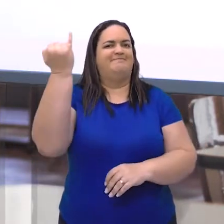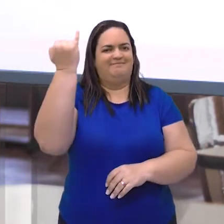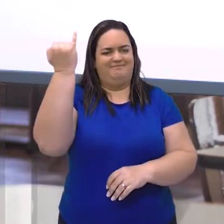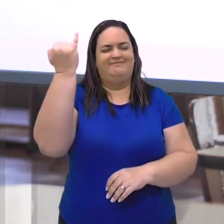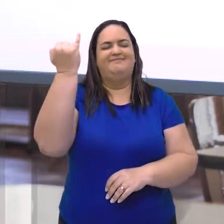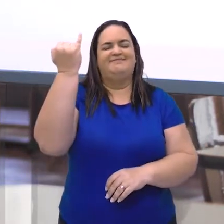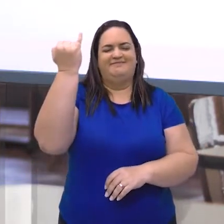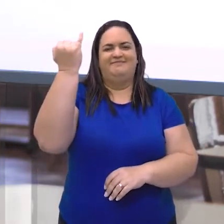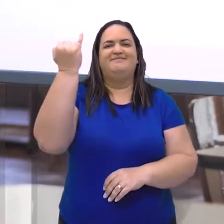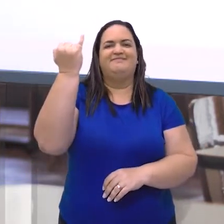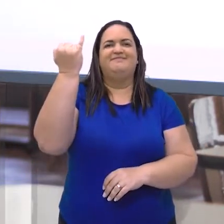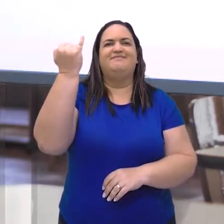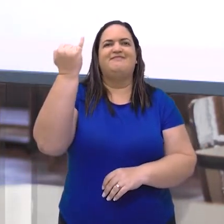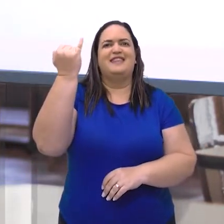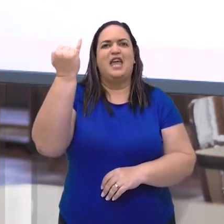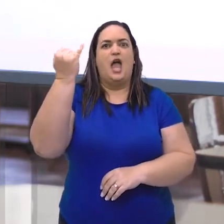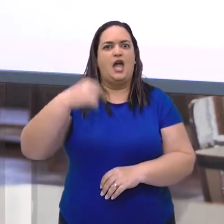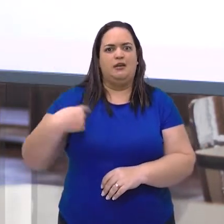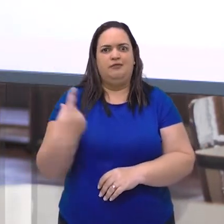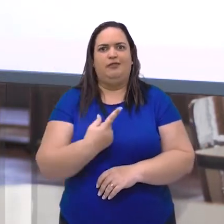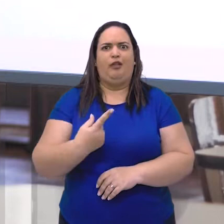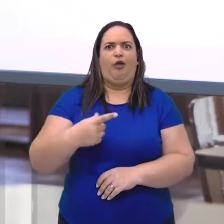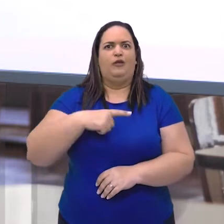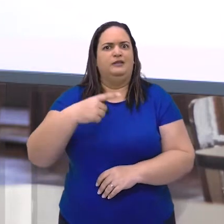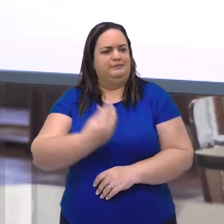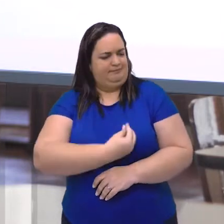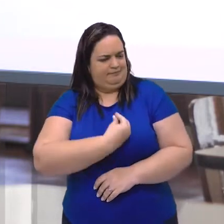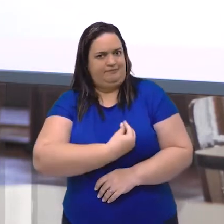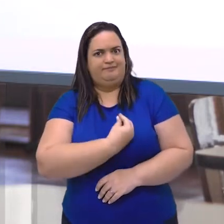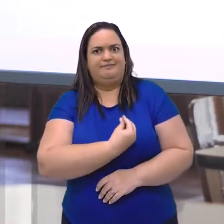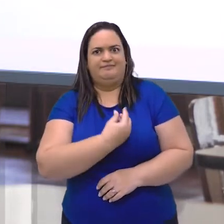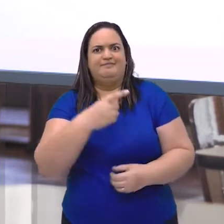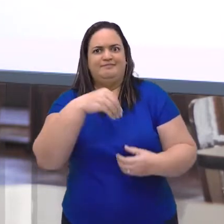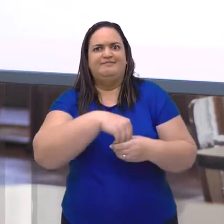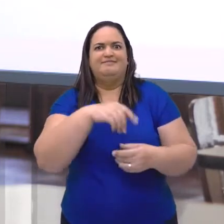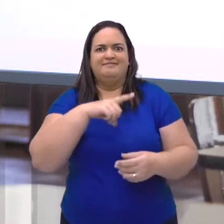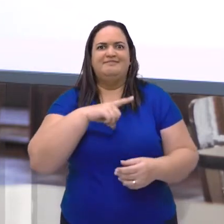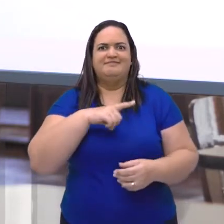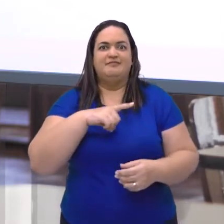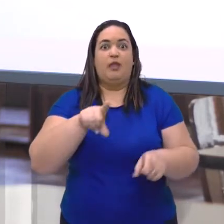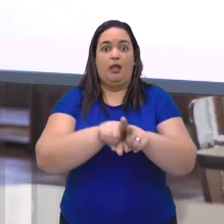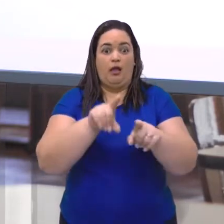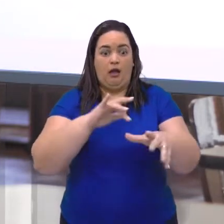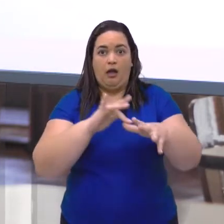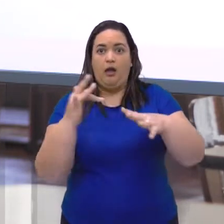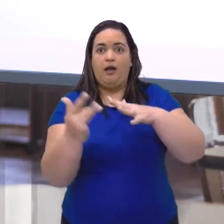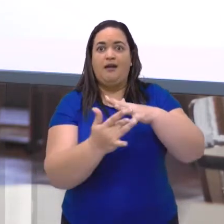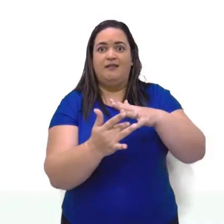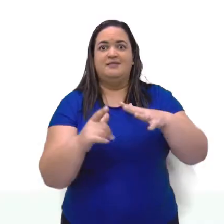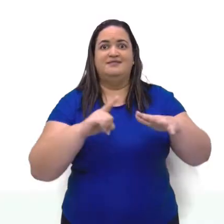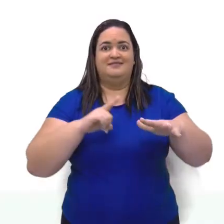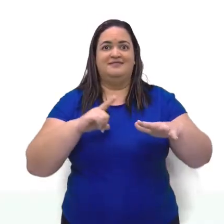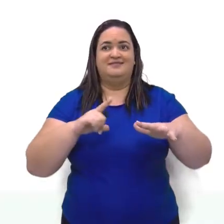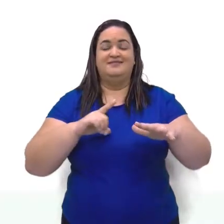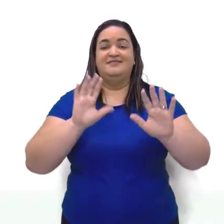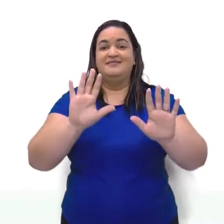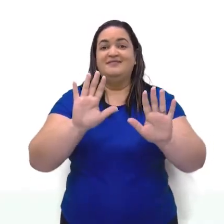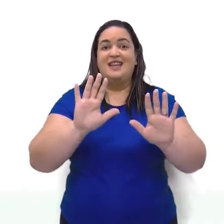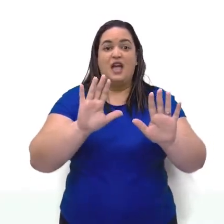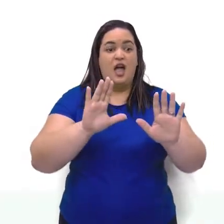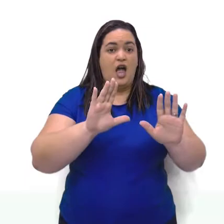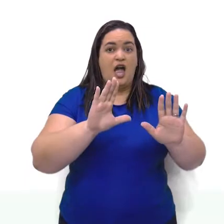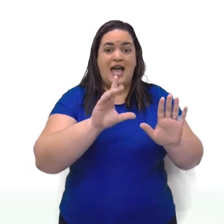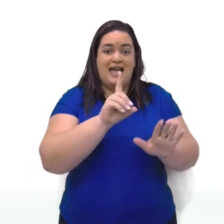importantíssimo, né, que está bem no nosso convívio, né, e no convívio também da rede social, que é a capa de